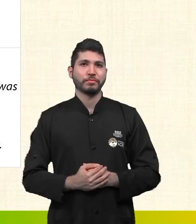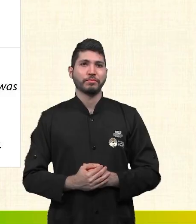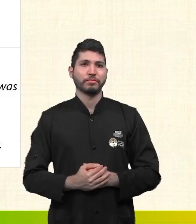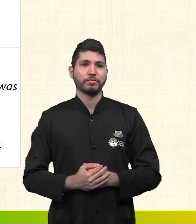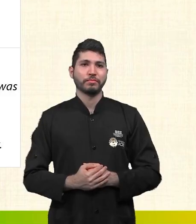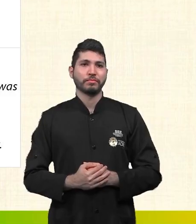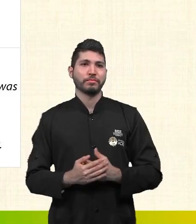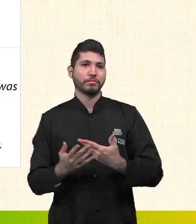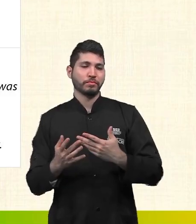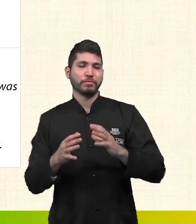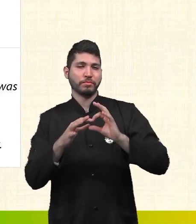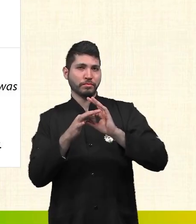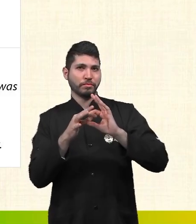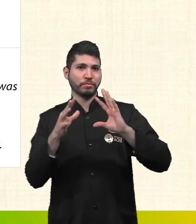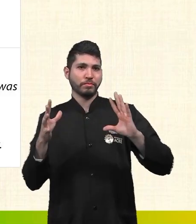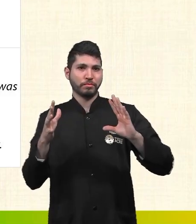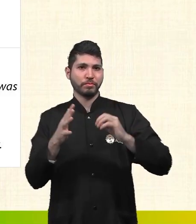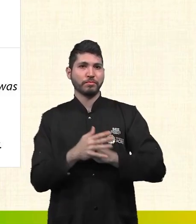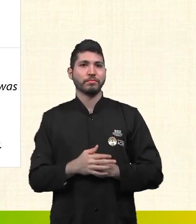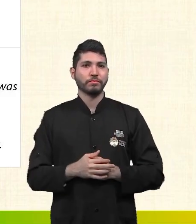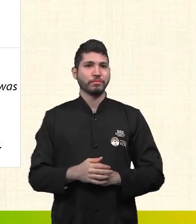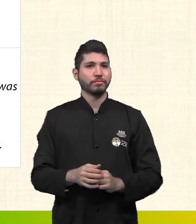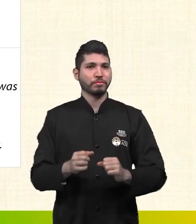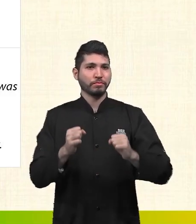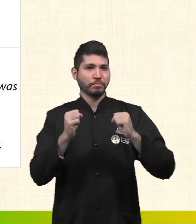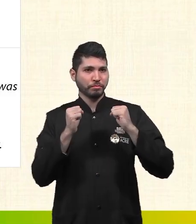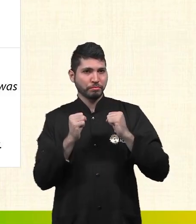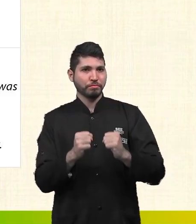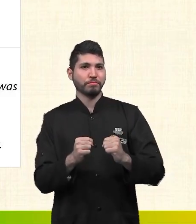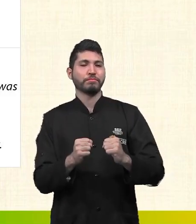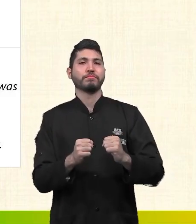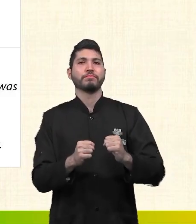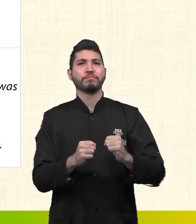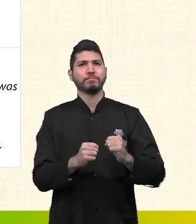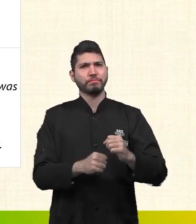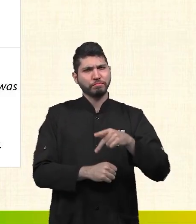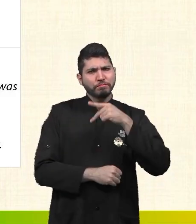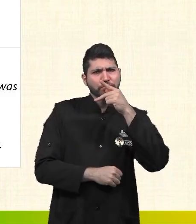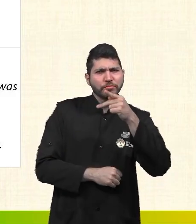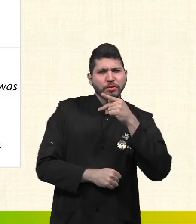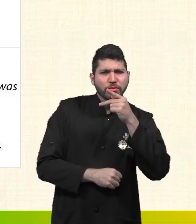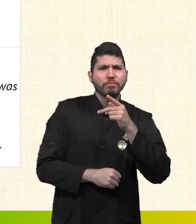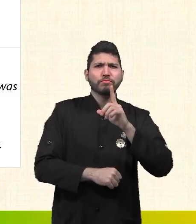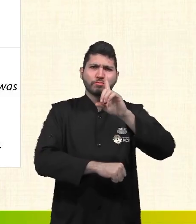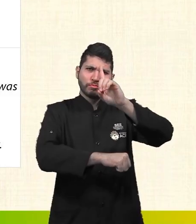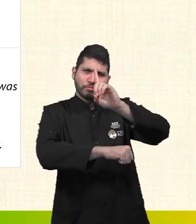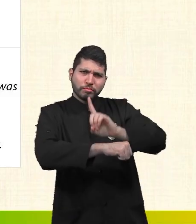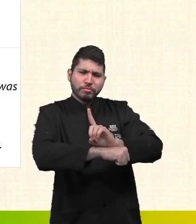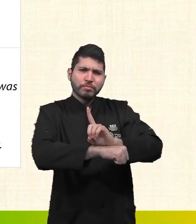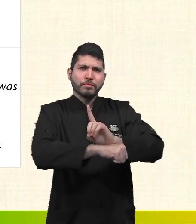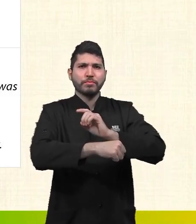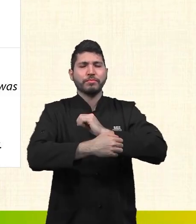a permissão. Could I talk to the director? Eu poderia falar com o diretor?